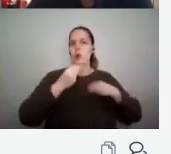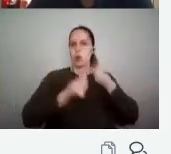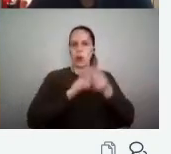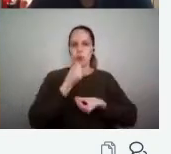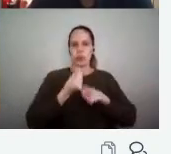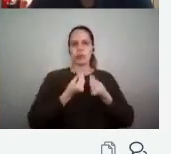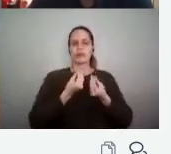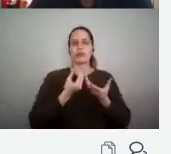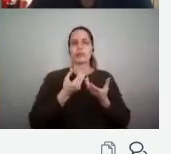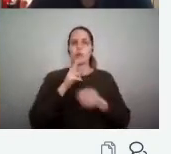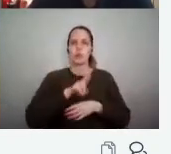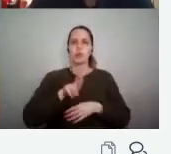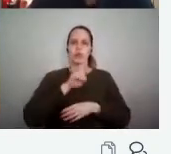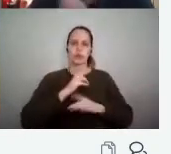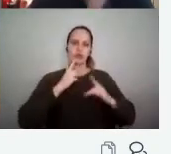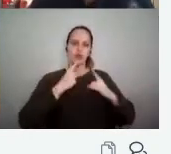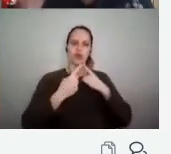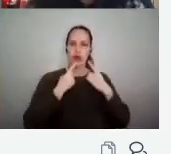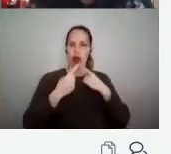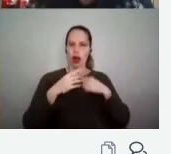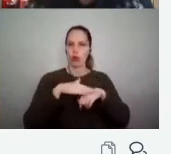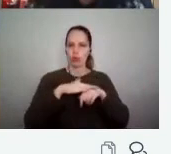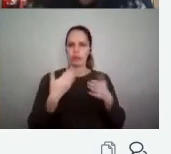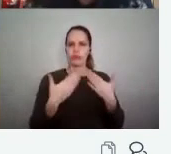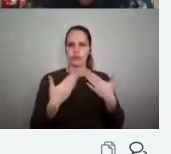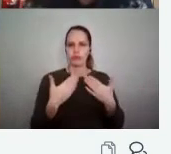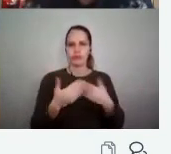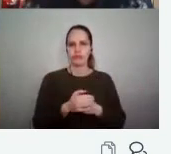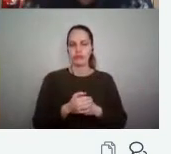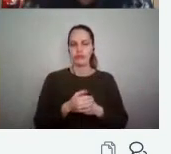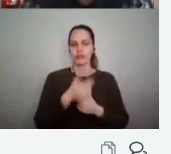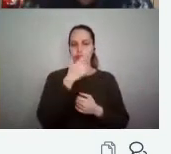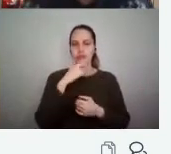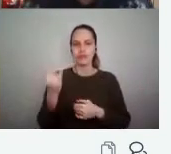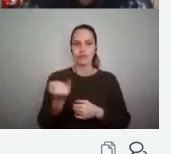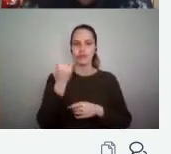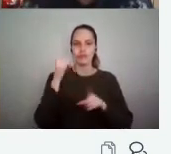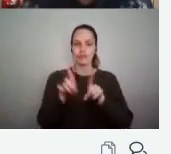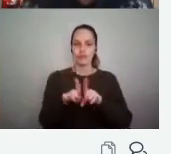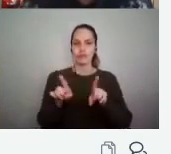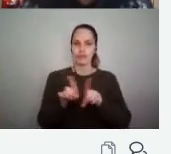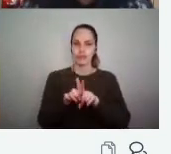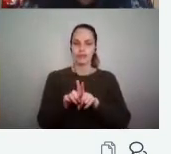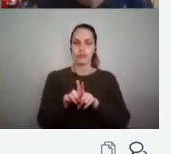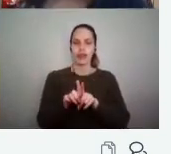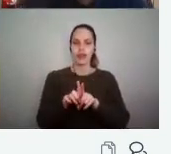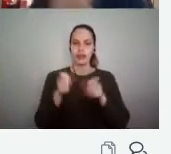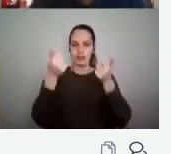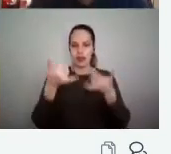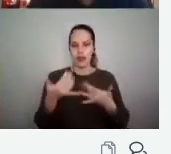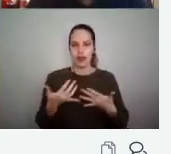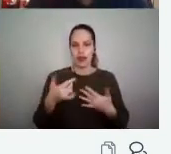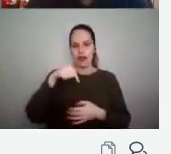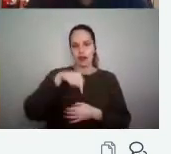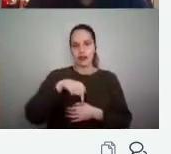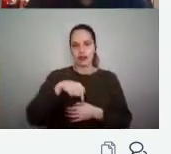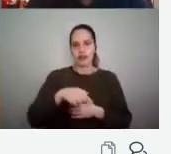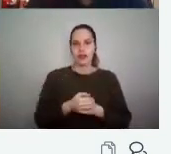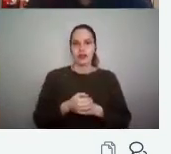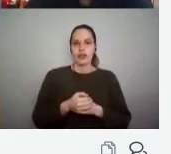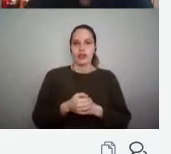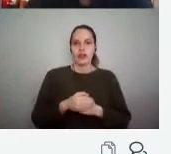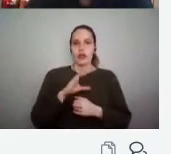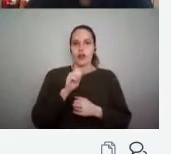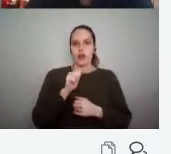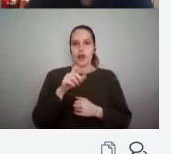Bom, acho que também é importante a gente colocar aqui que a gente vive, a COAD